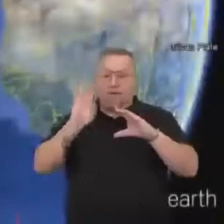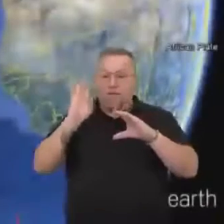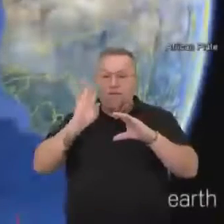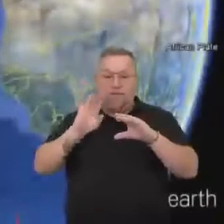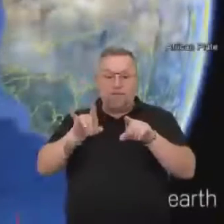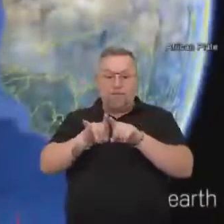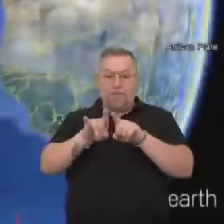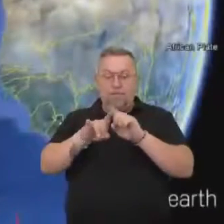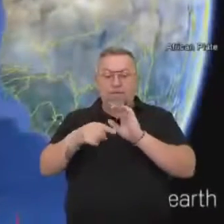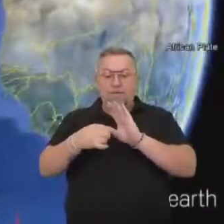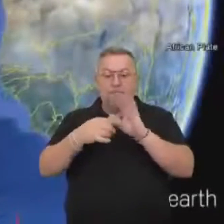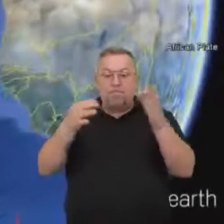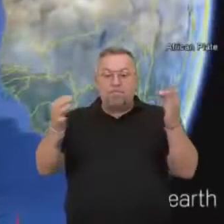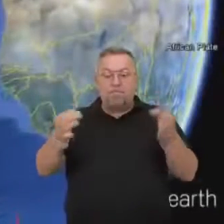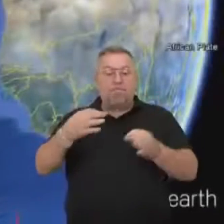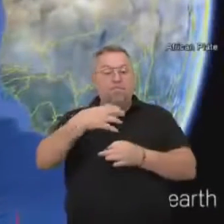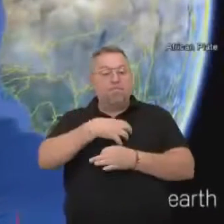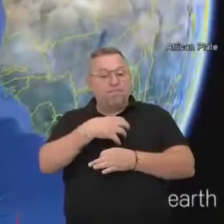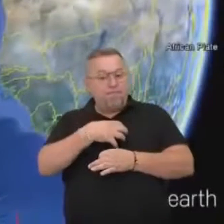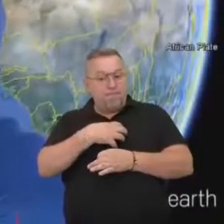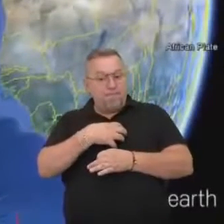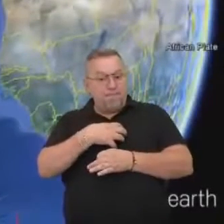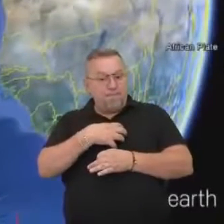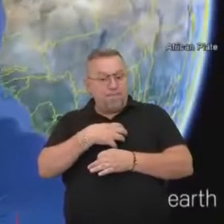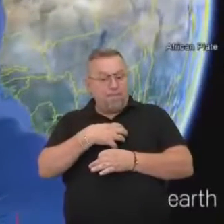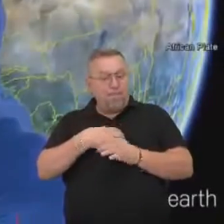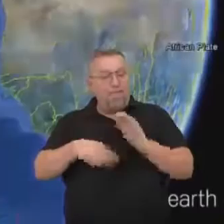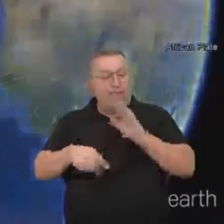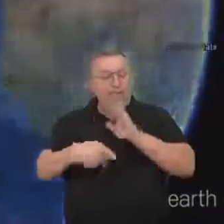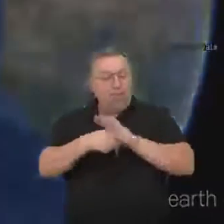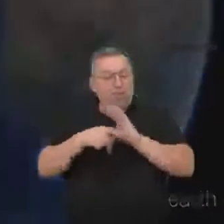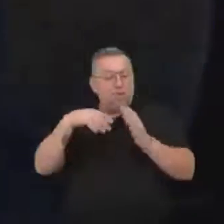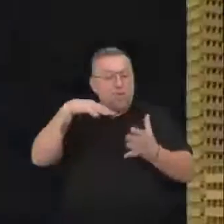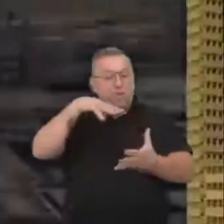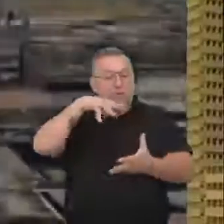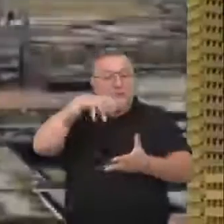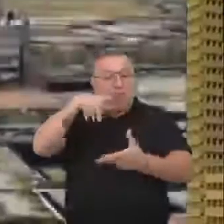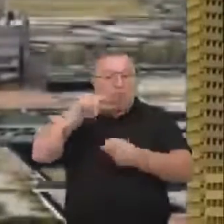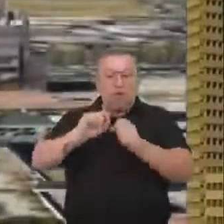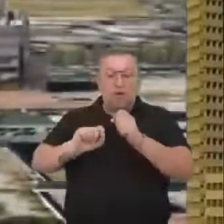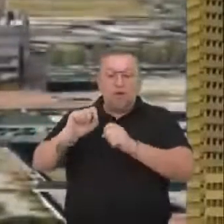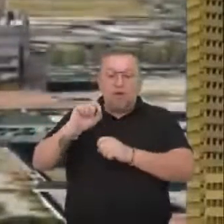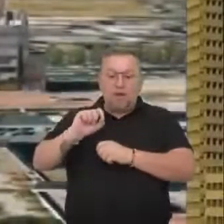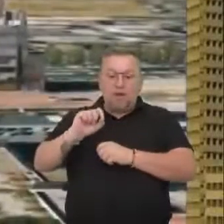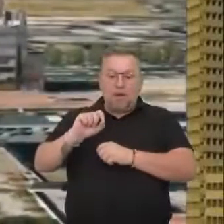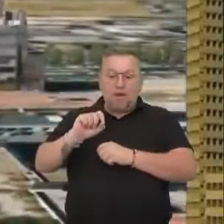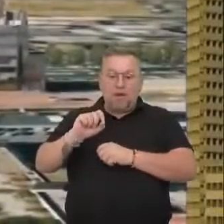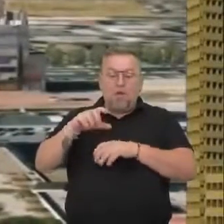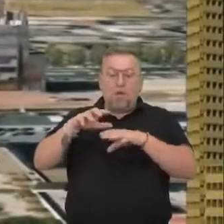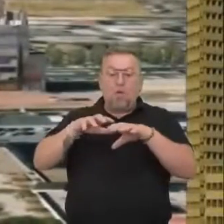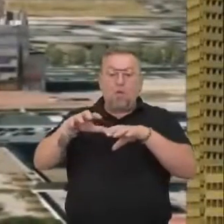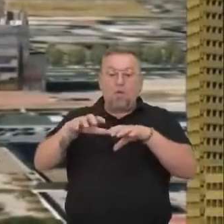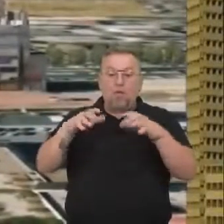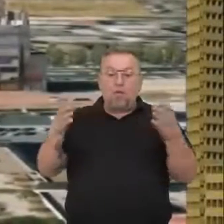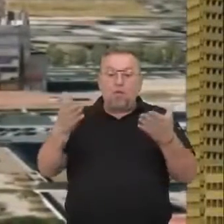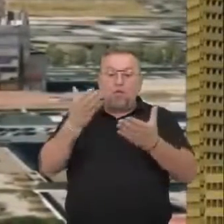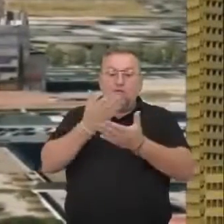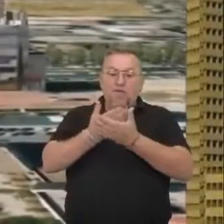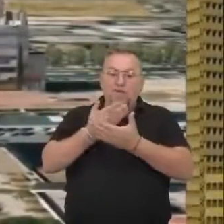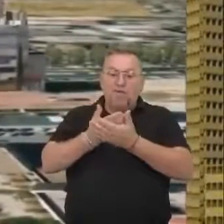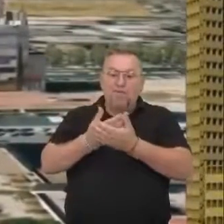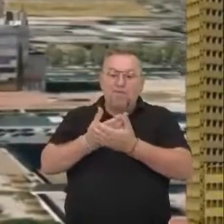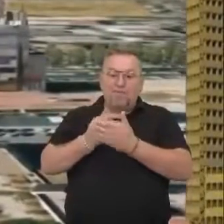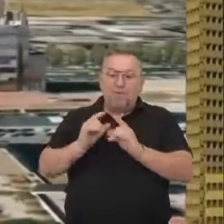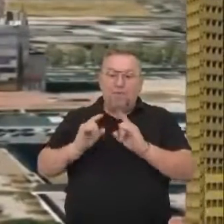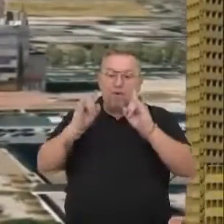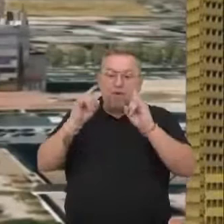bem didaticamente essa formação aí, né, do interior da Terra, que é, né, o tema da aula de hoje. E aí as edificações, né, se